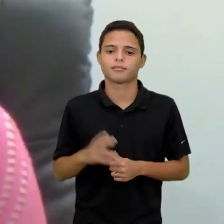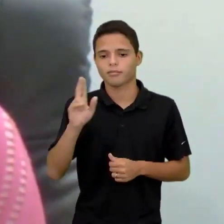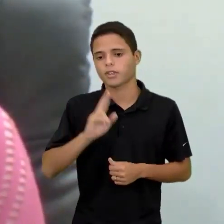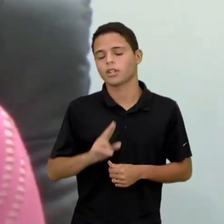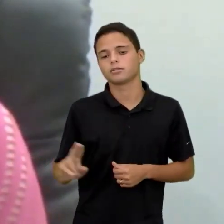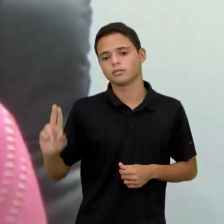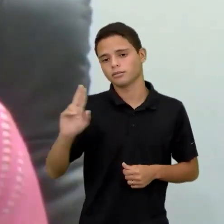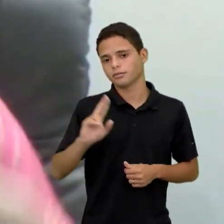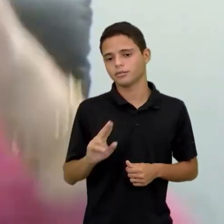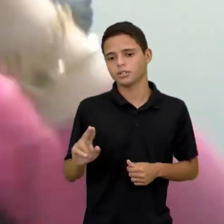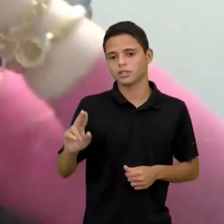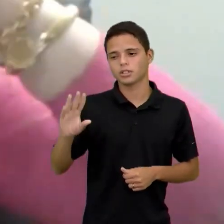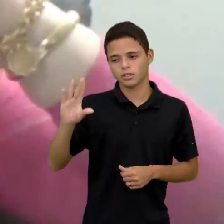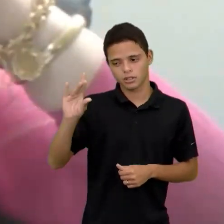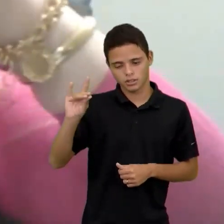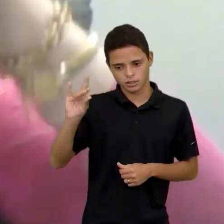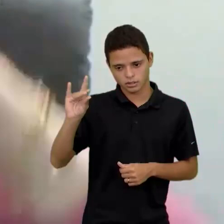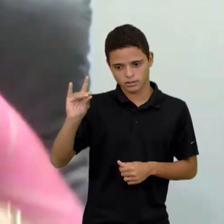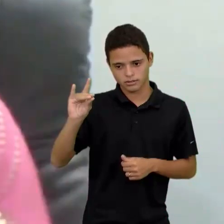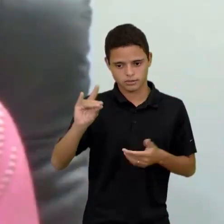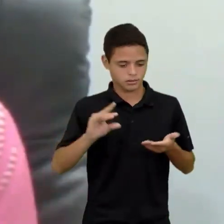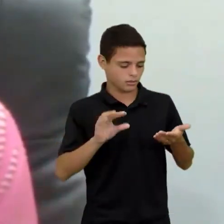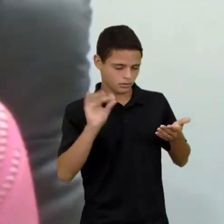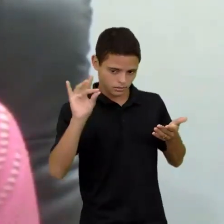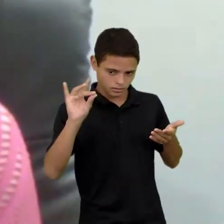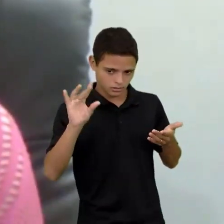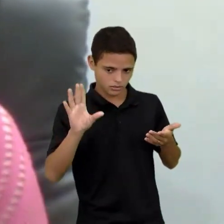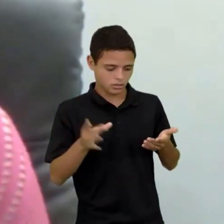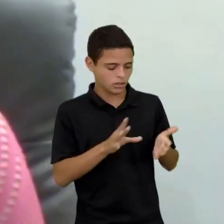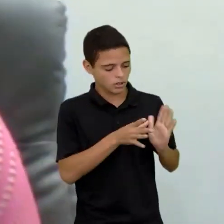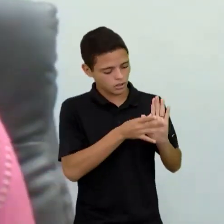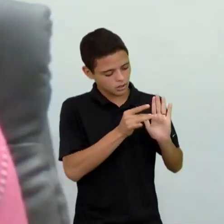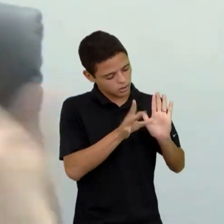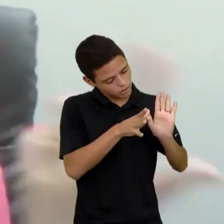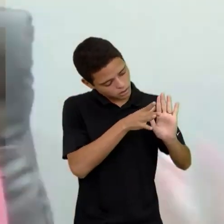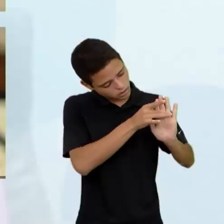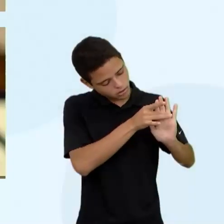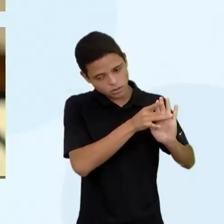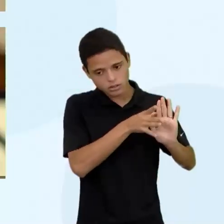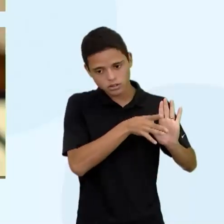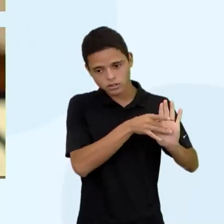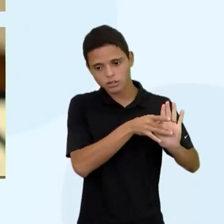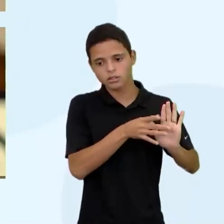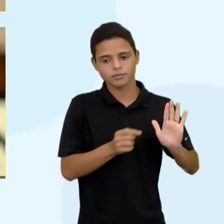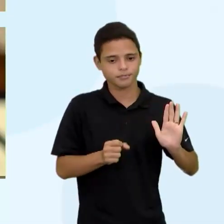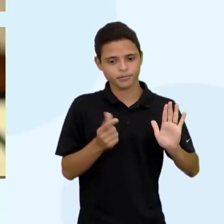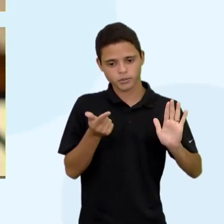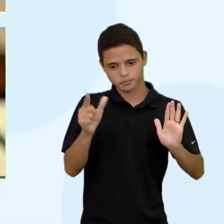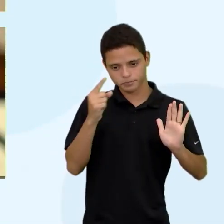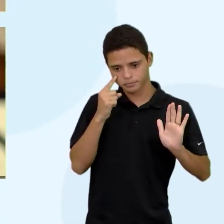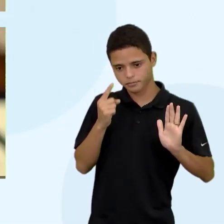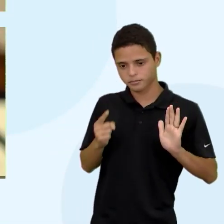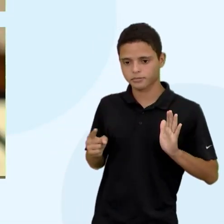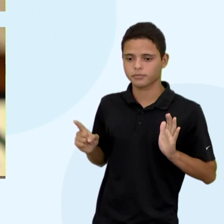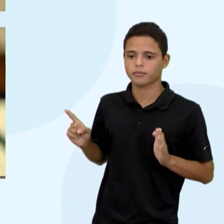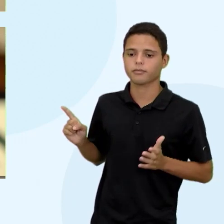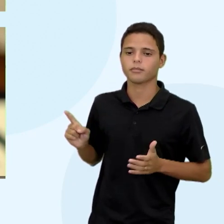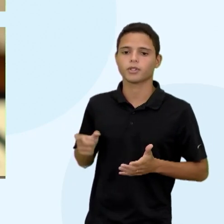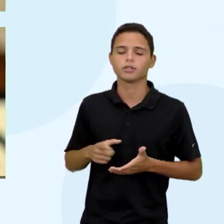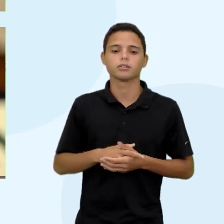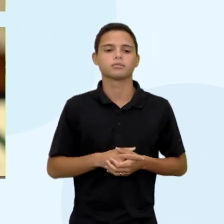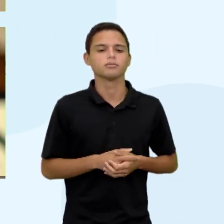fita adesiva, tá bom? Para quem não tem a presilha, pode utilizar a fita adesiva. Do outro lado, nós vamos falar de um